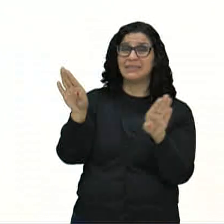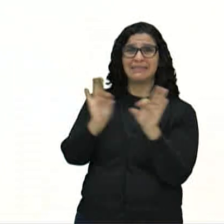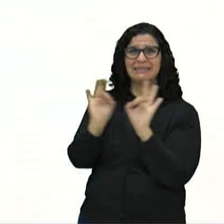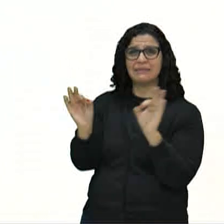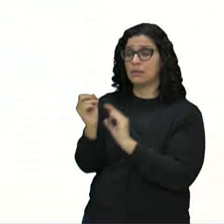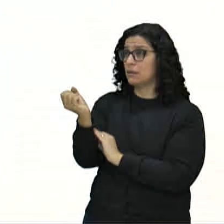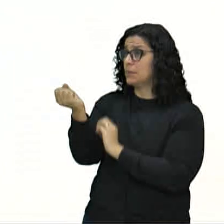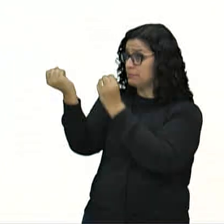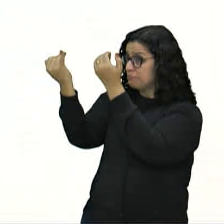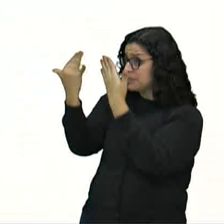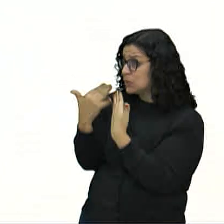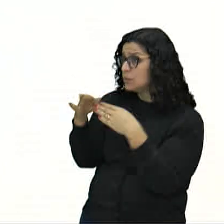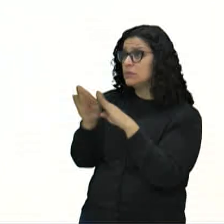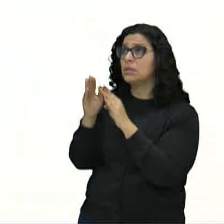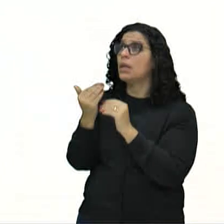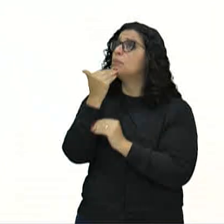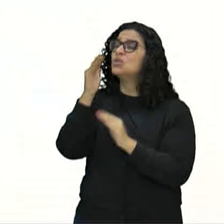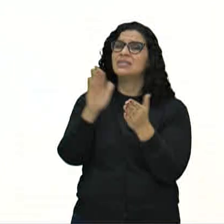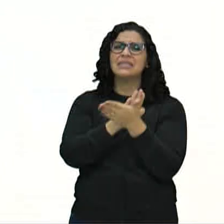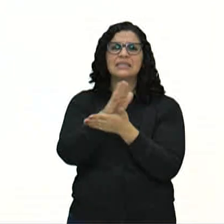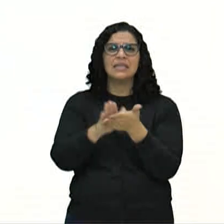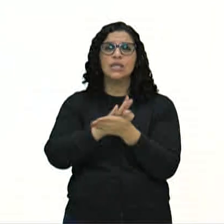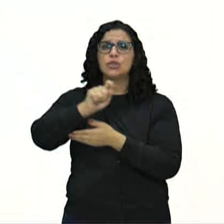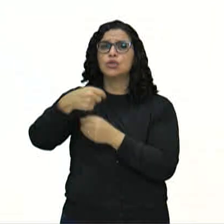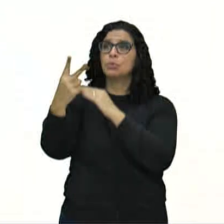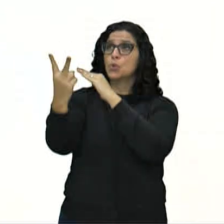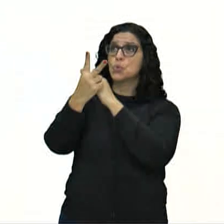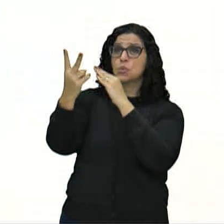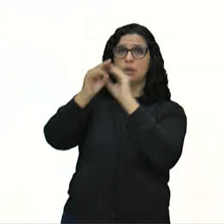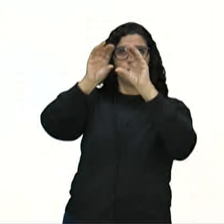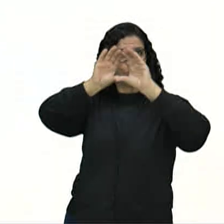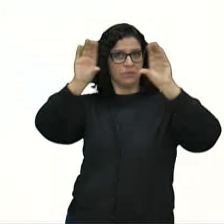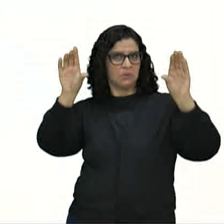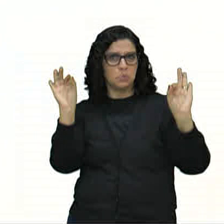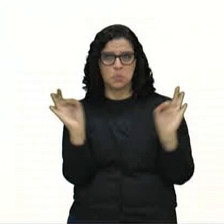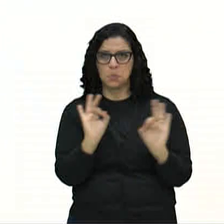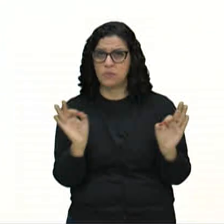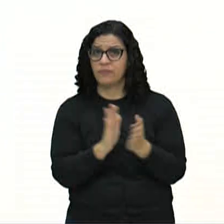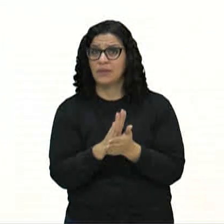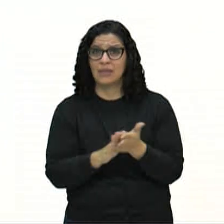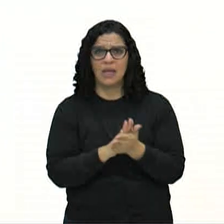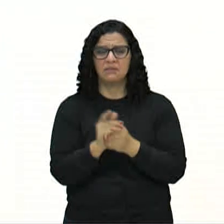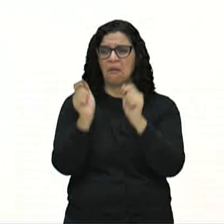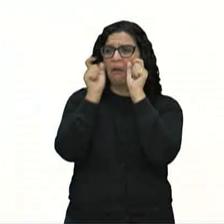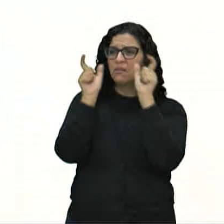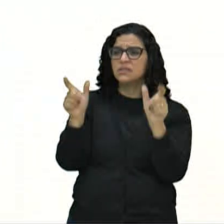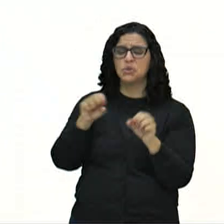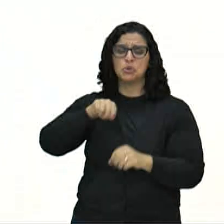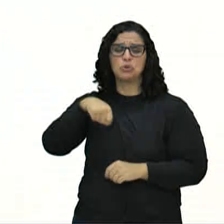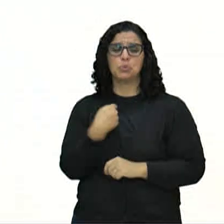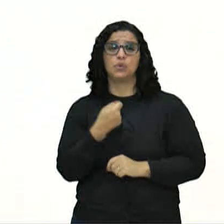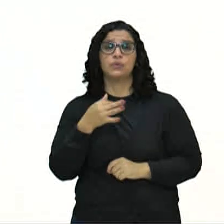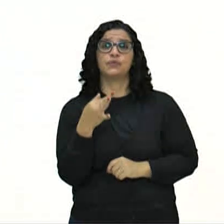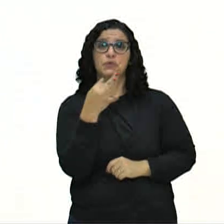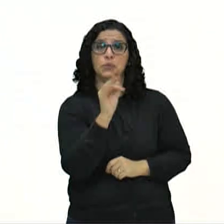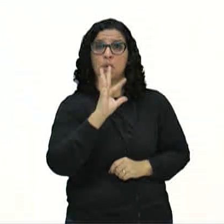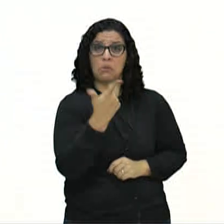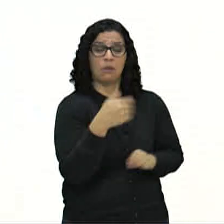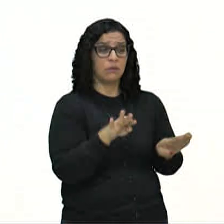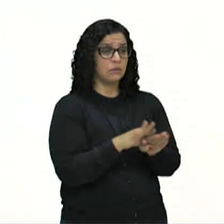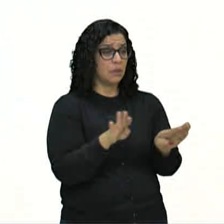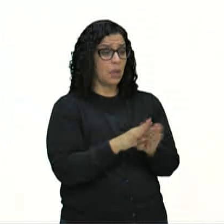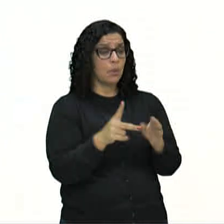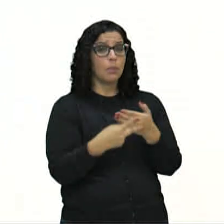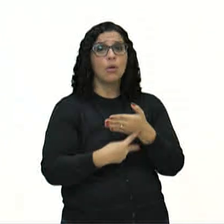a bênção nem implorar a assistência do céu, sem dar atenção às circunstâncias nem às